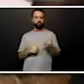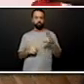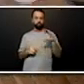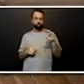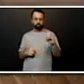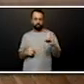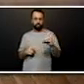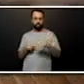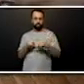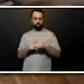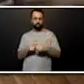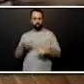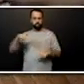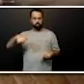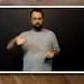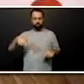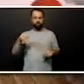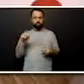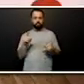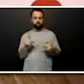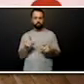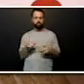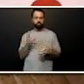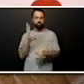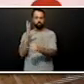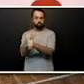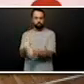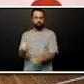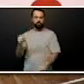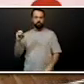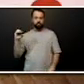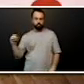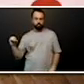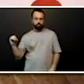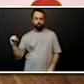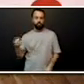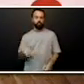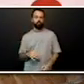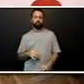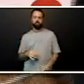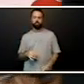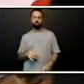Errado. 0 vezes 7, 0.